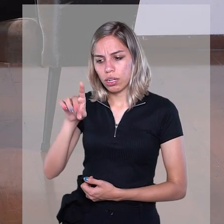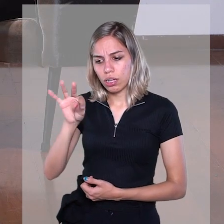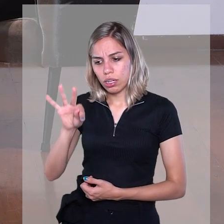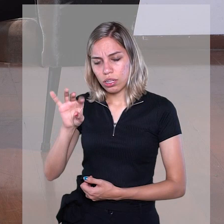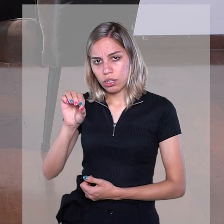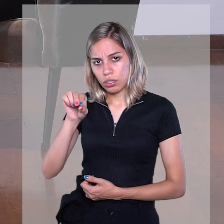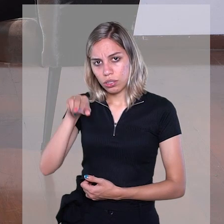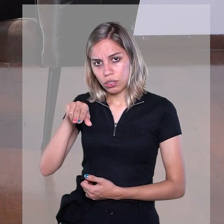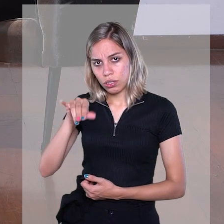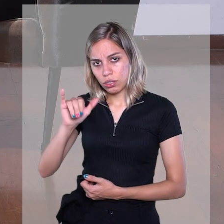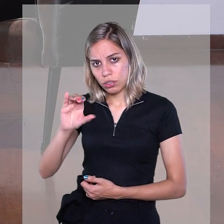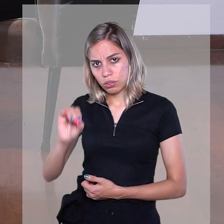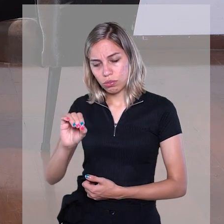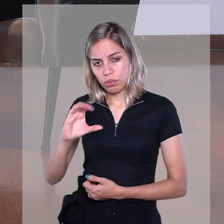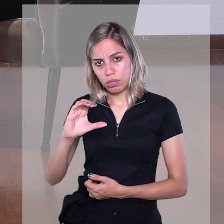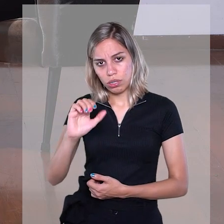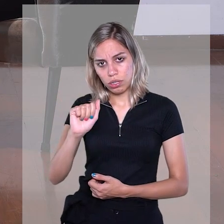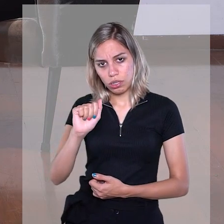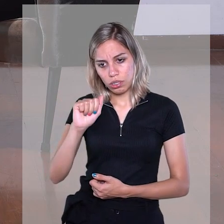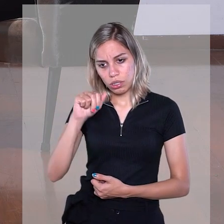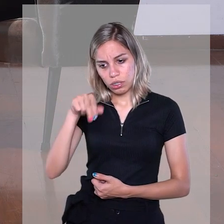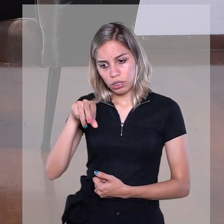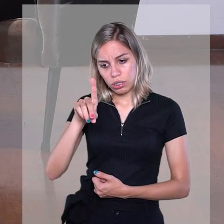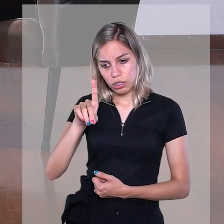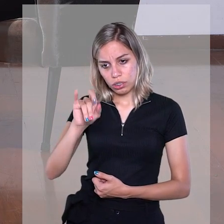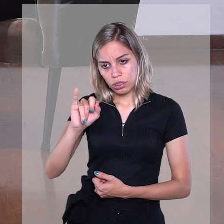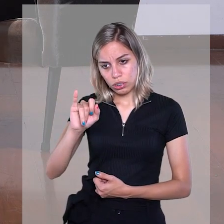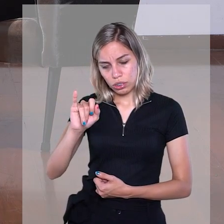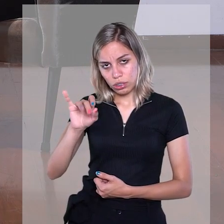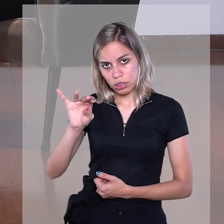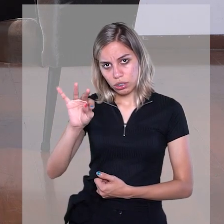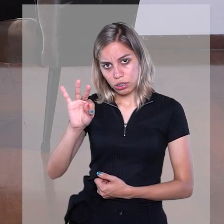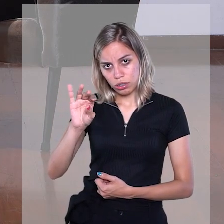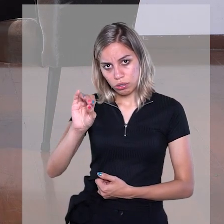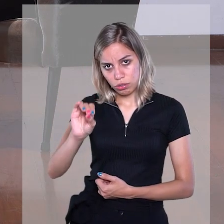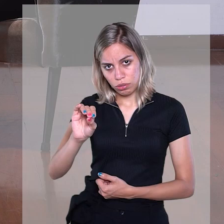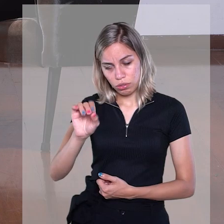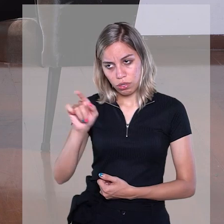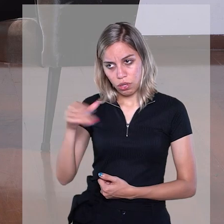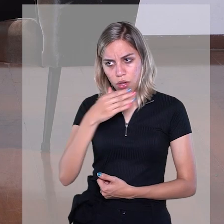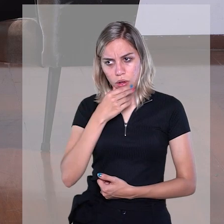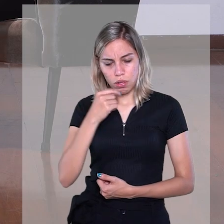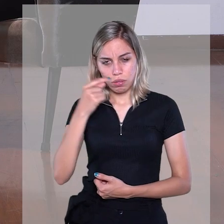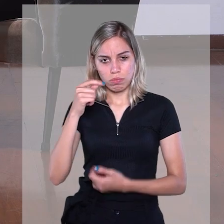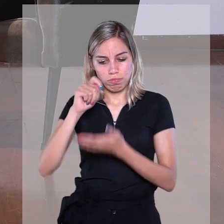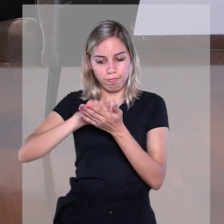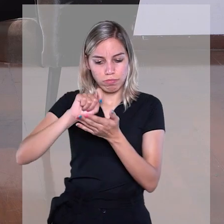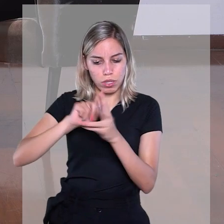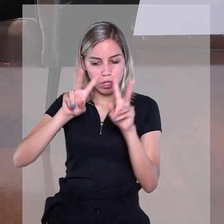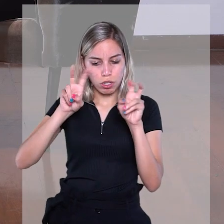demorar ainda 40 ou 50 anos para formular um pensamento sobre o que é o